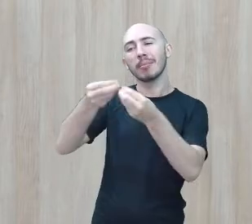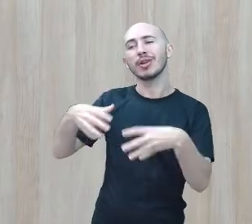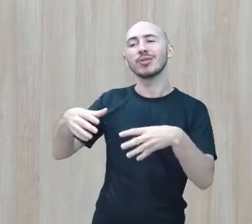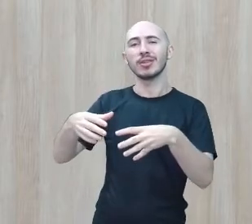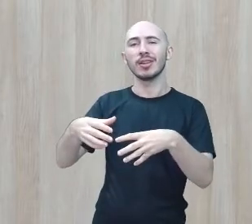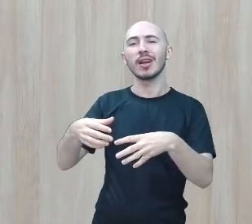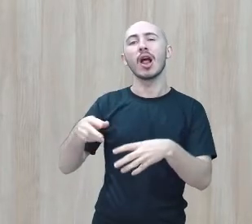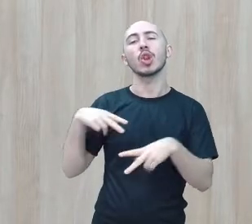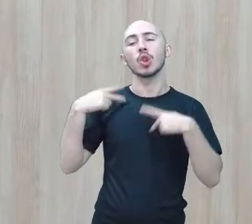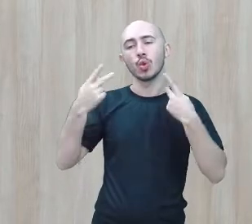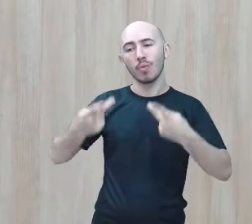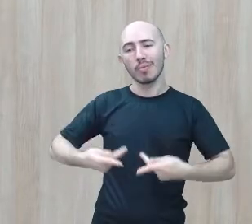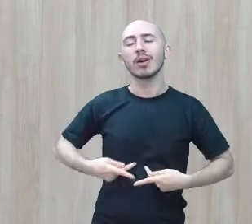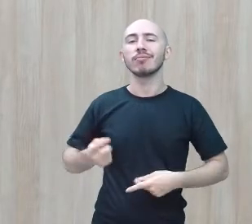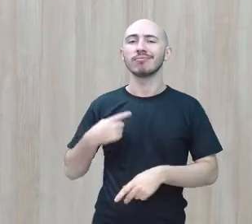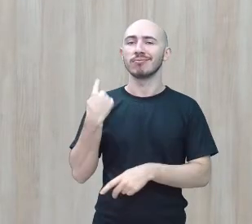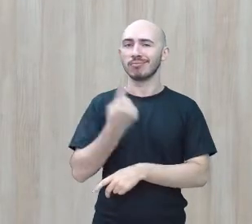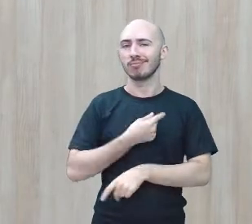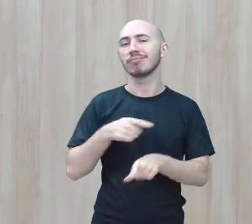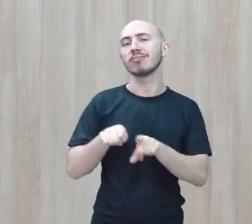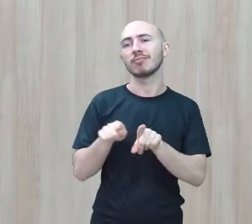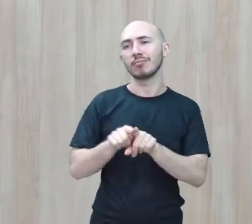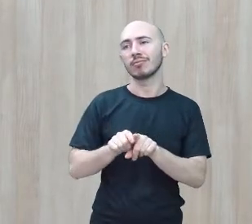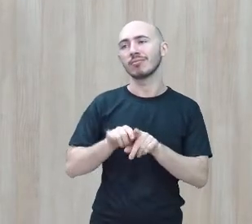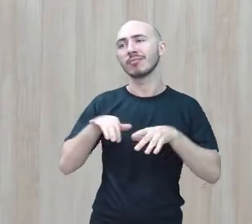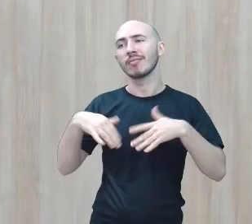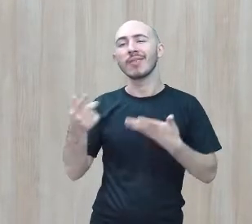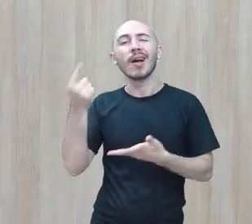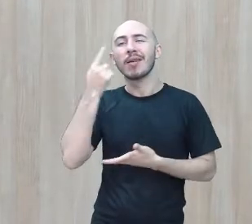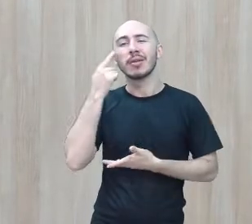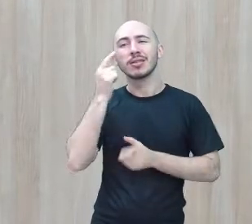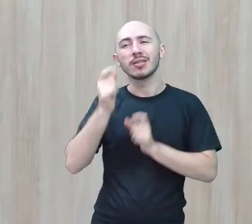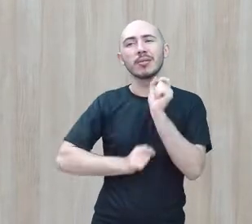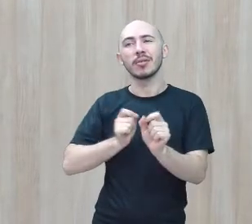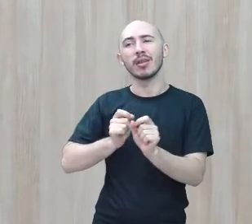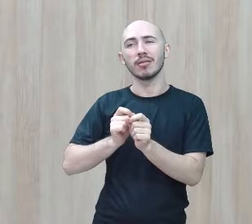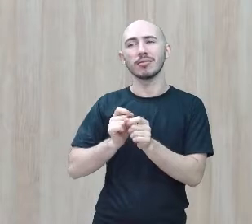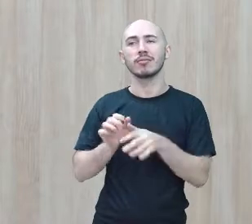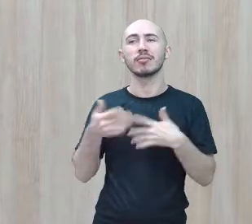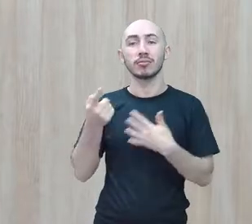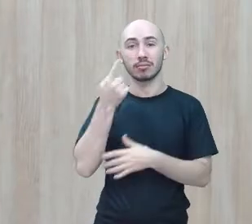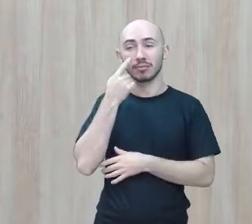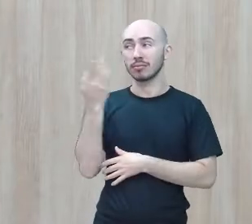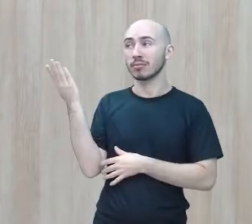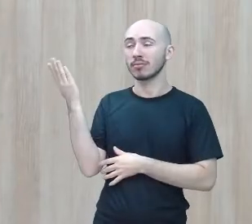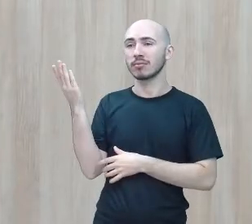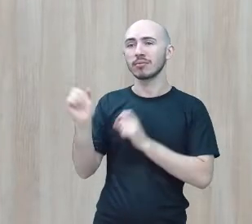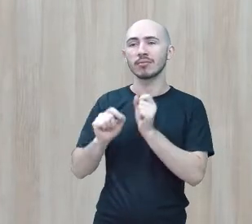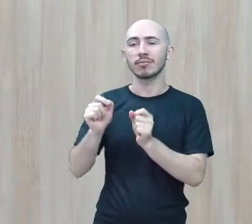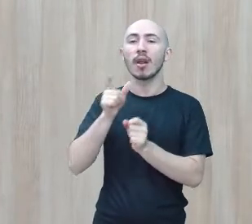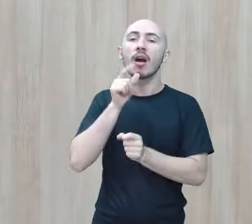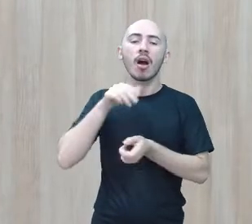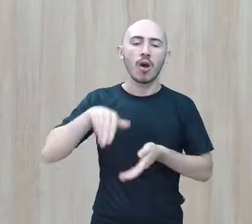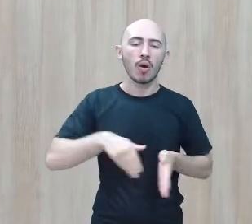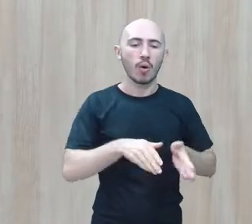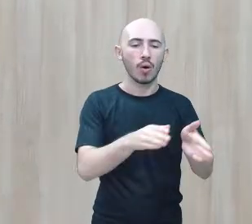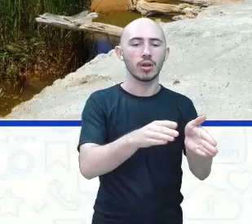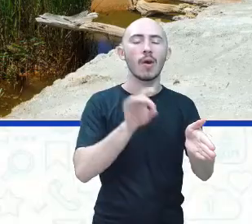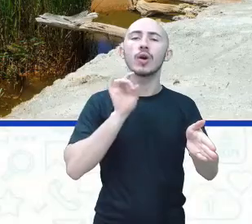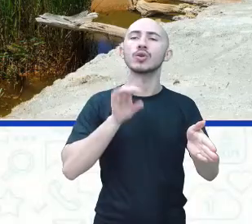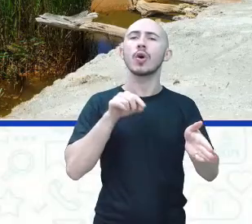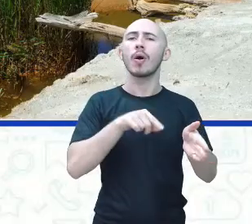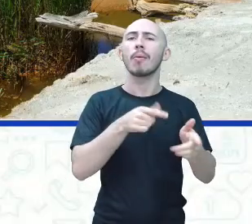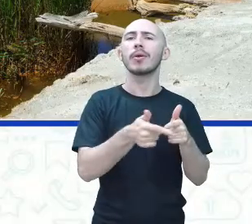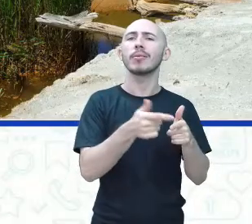para nós seres humanos. Então, muitas vezes a gente pensa que um problema lá, como eu trouxe aí a questão desse rio, é só dos